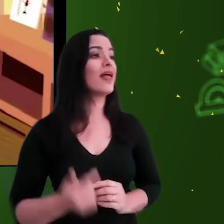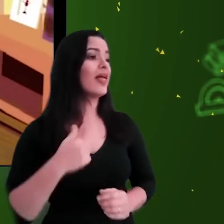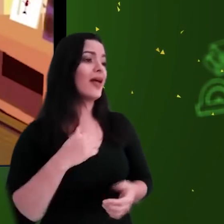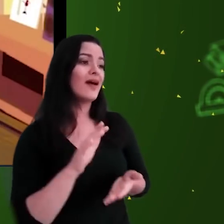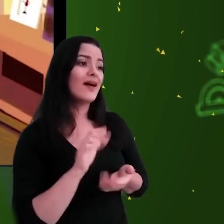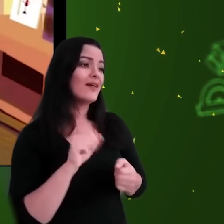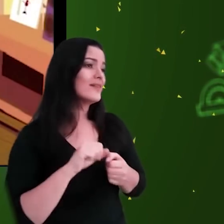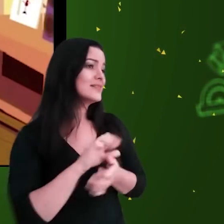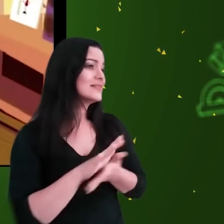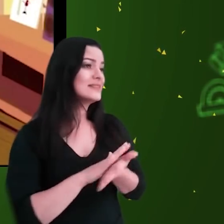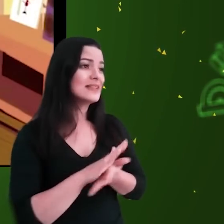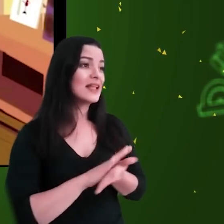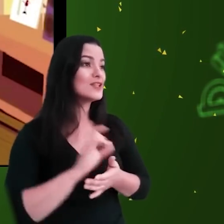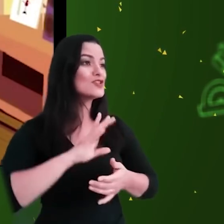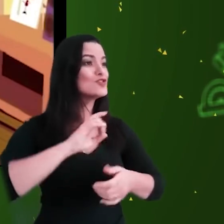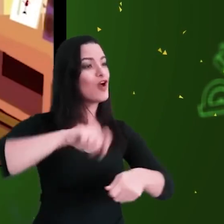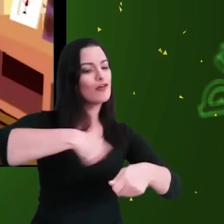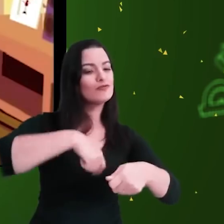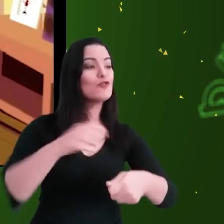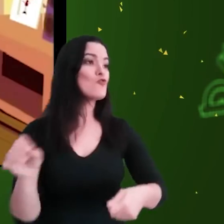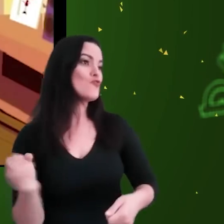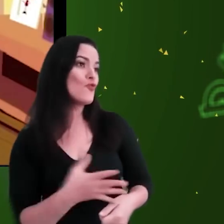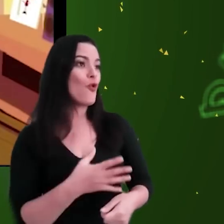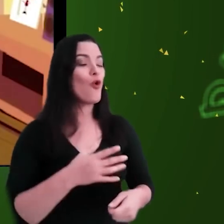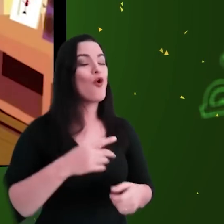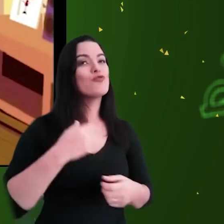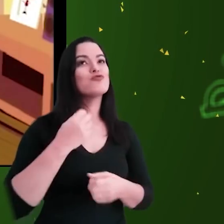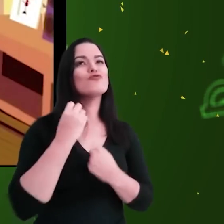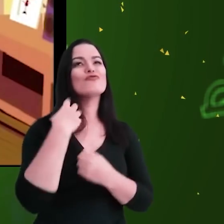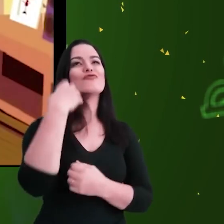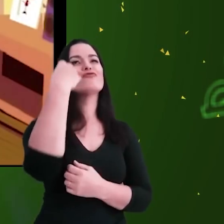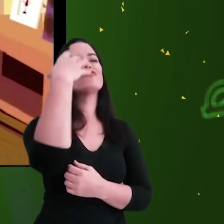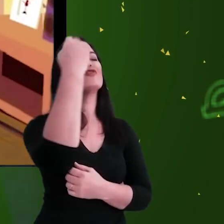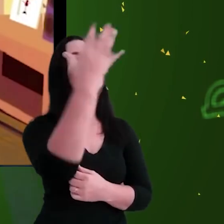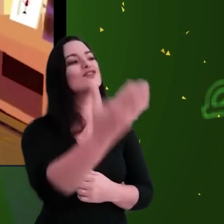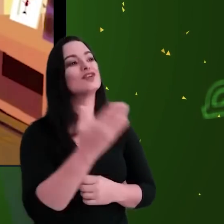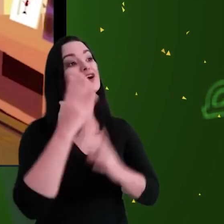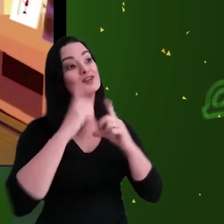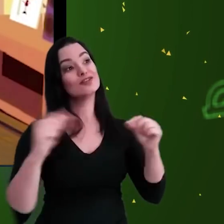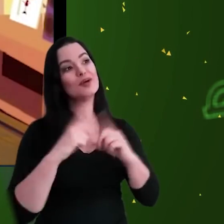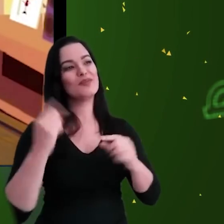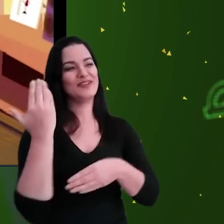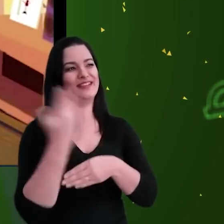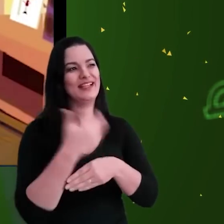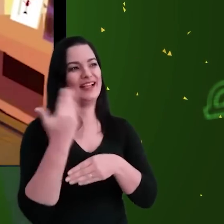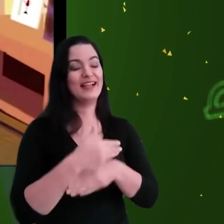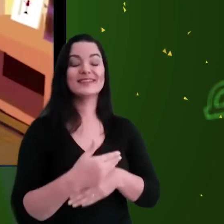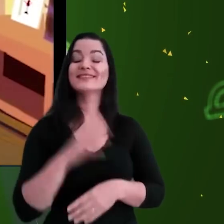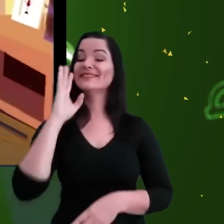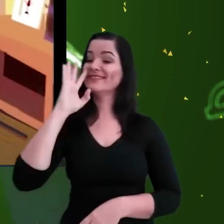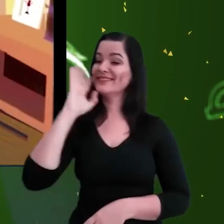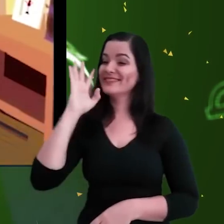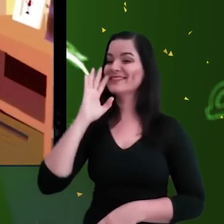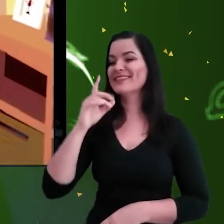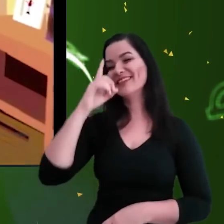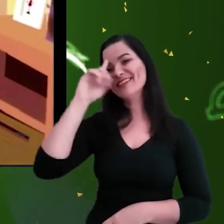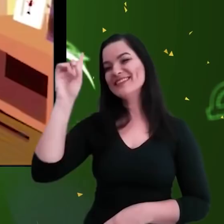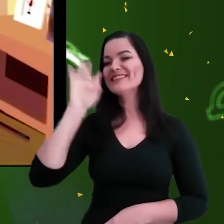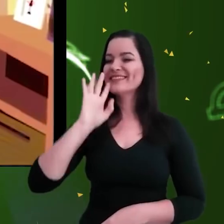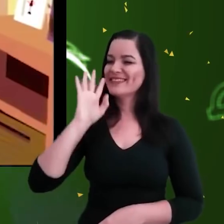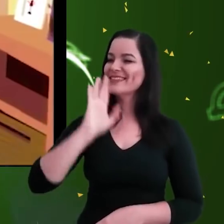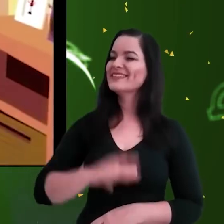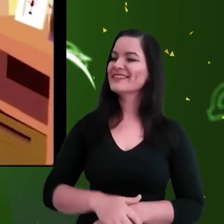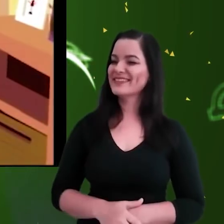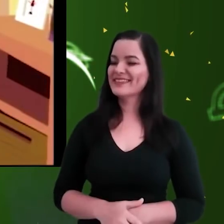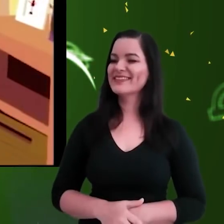pro Japão. Ah, que beleza. Nada como um outro dia, né? Pai, me diz uma